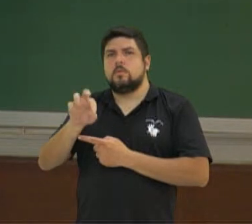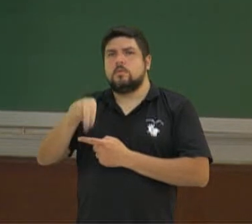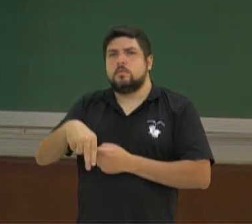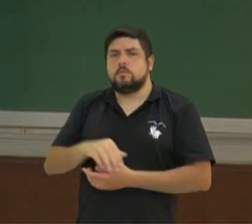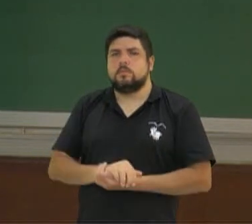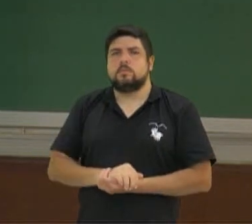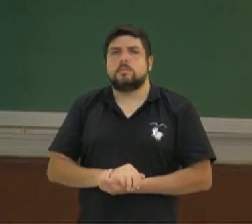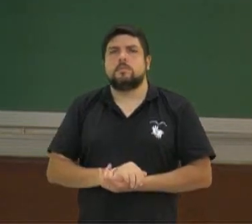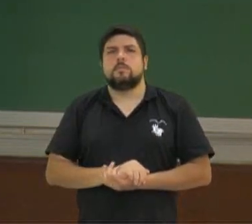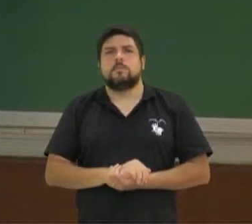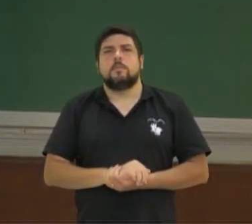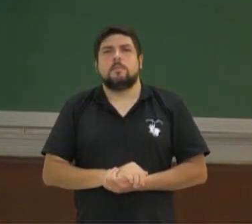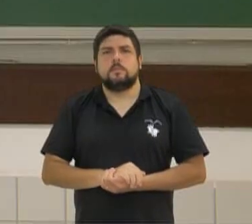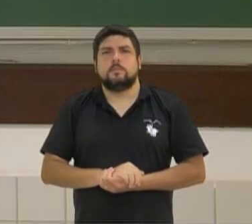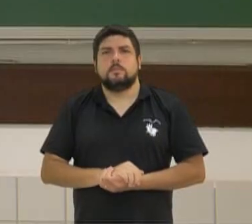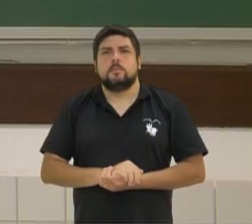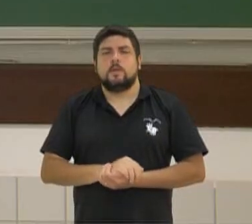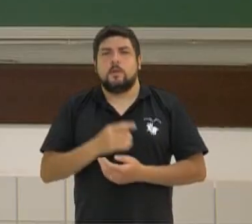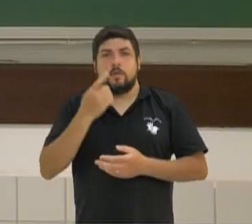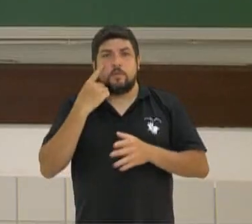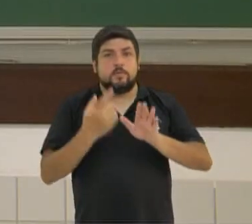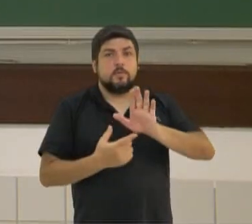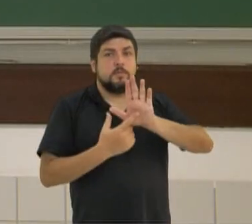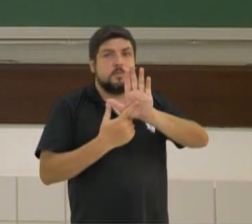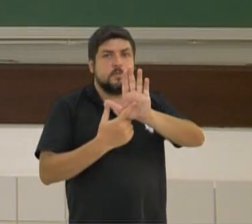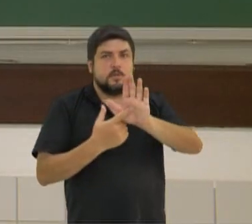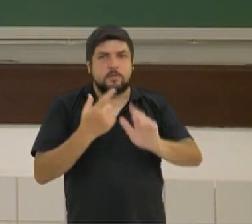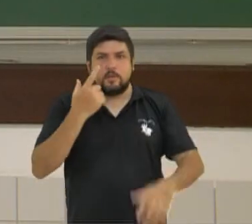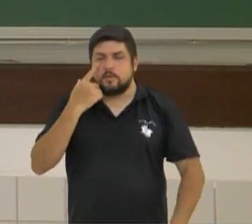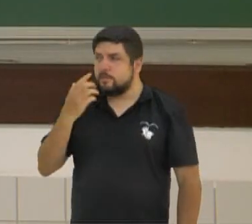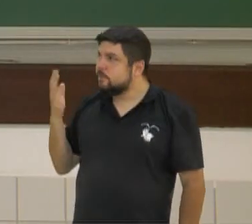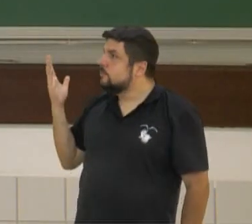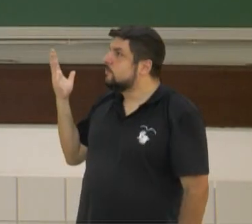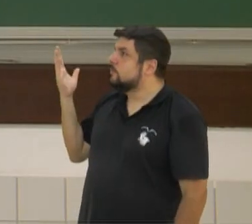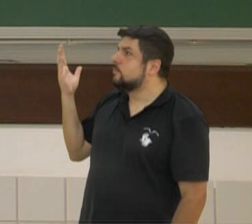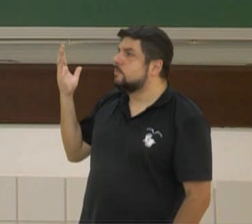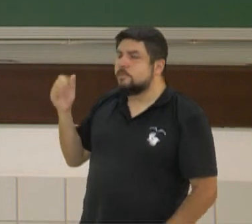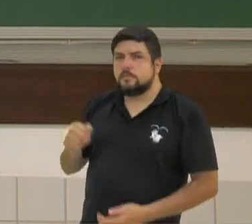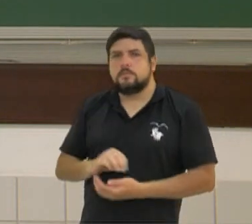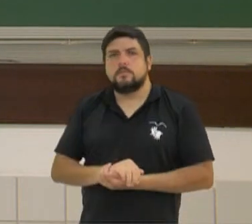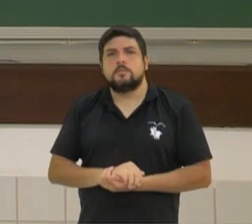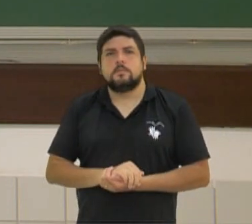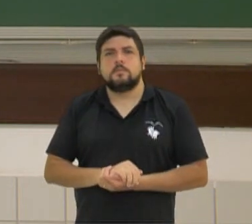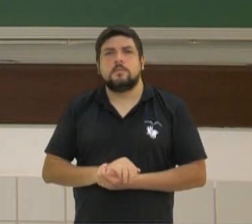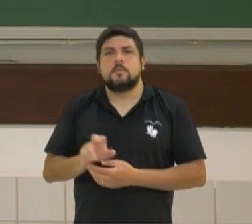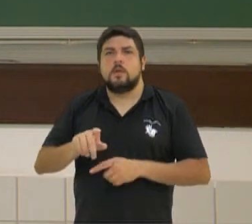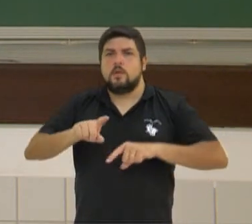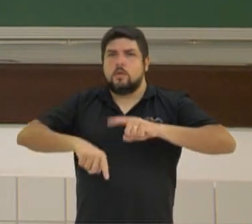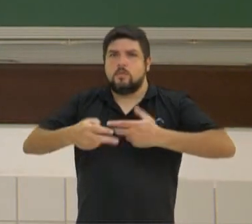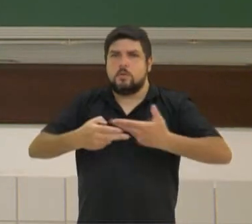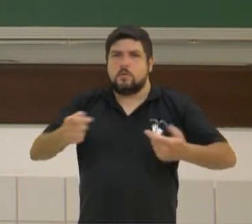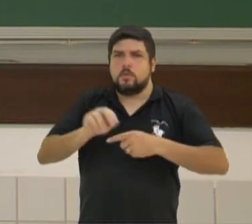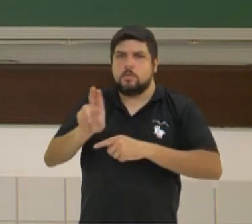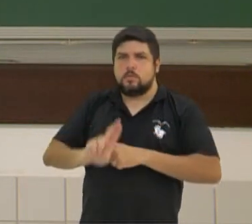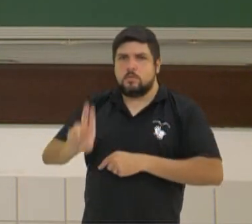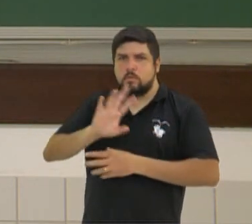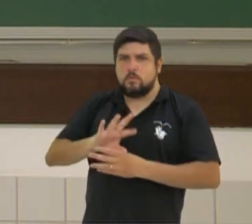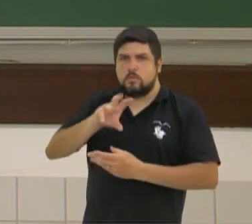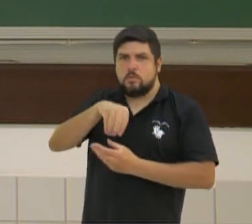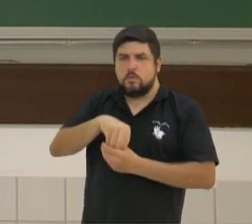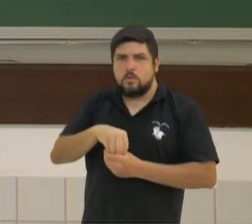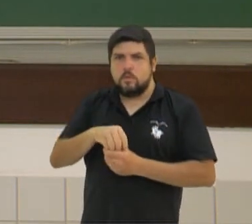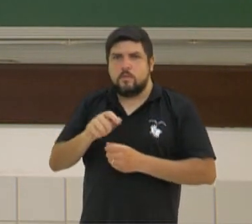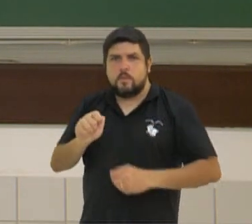hoje é o badminton. Então eu já trouxe dois materiais aqui que é utilizada, né, dentro do badminton, que é a